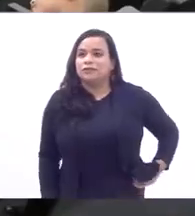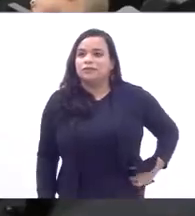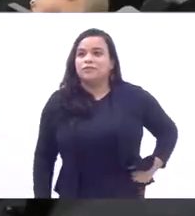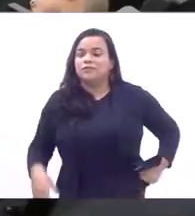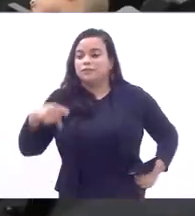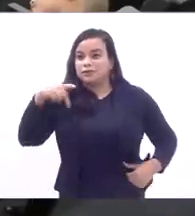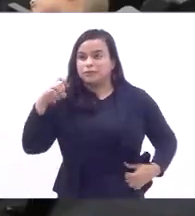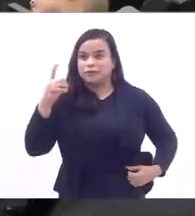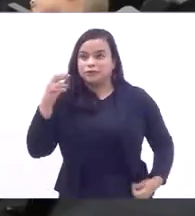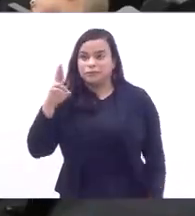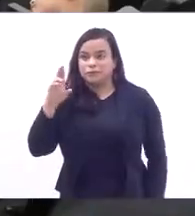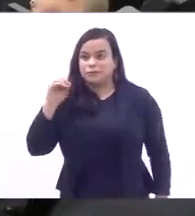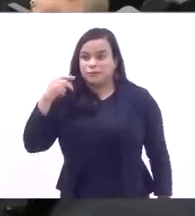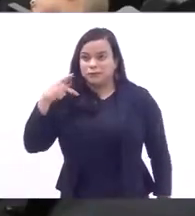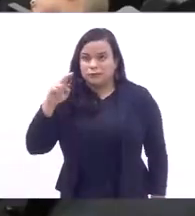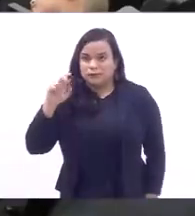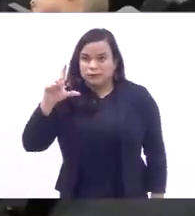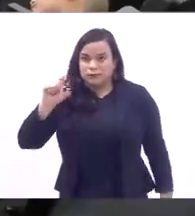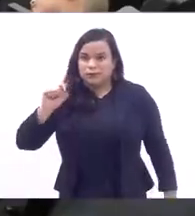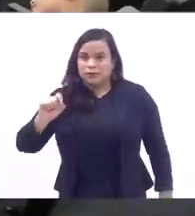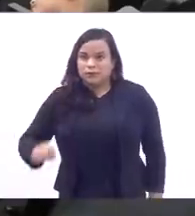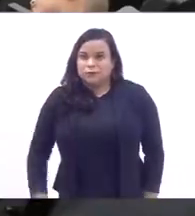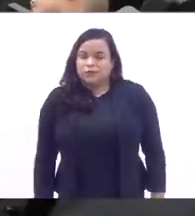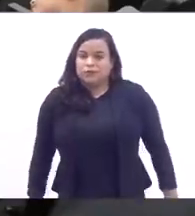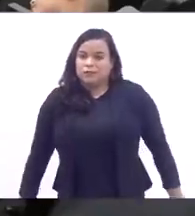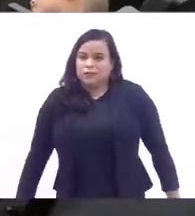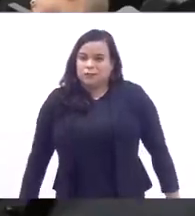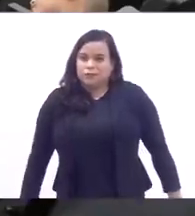Pedro Paulo da Cevaz.